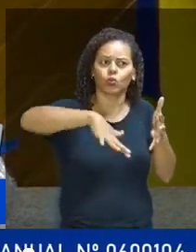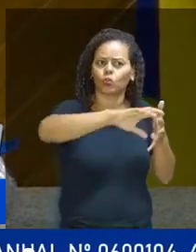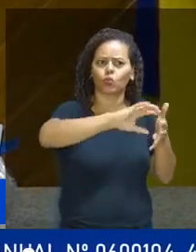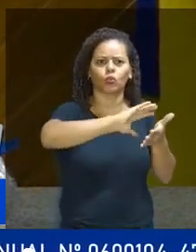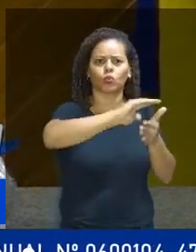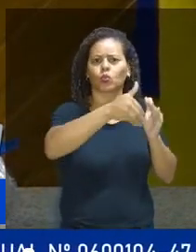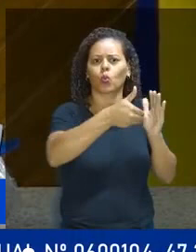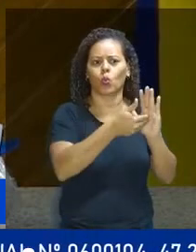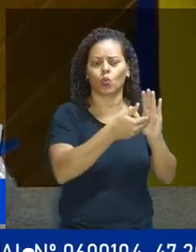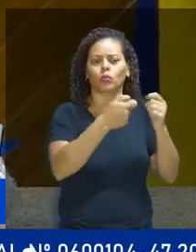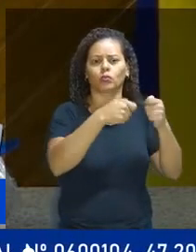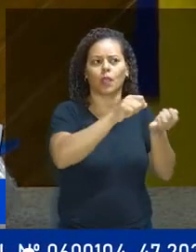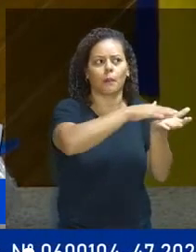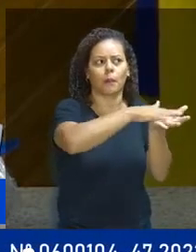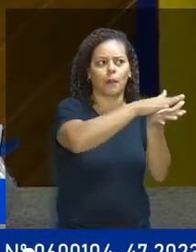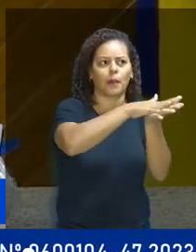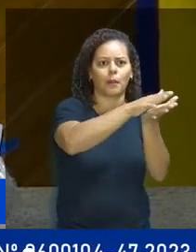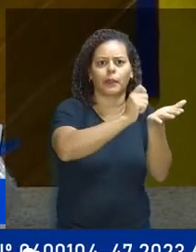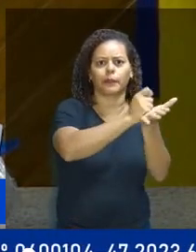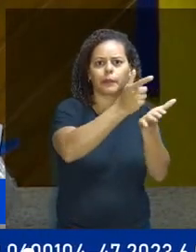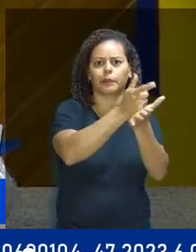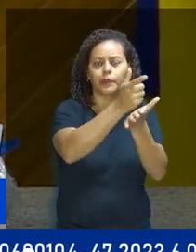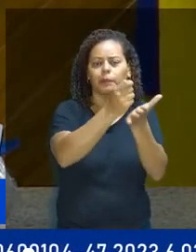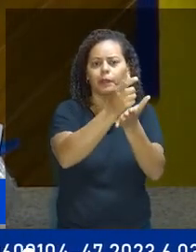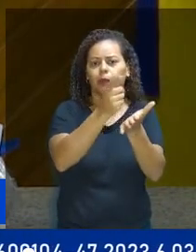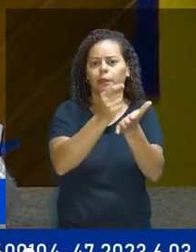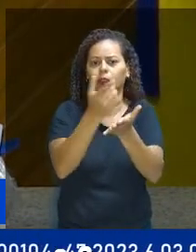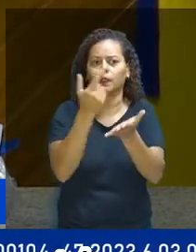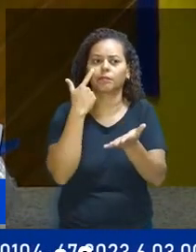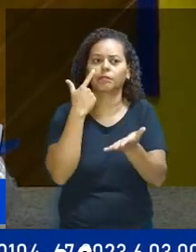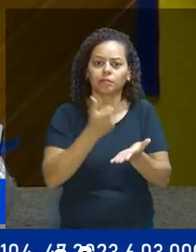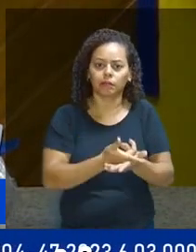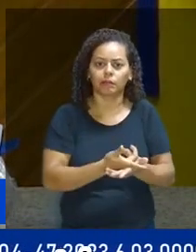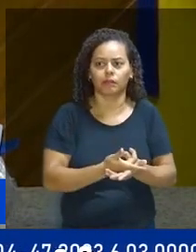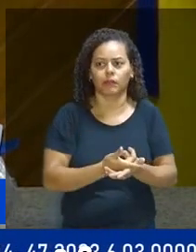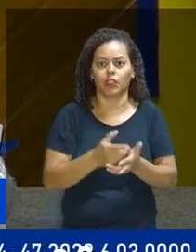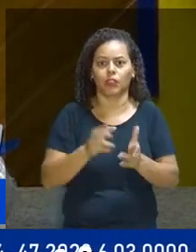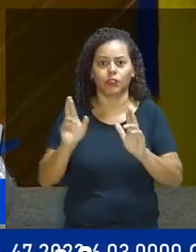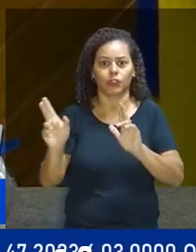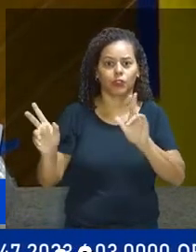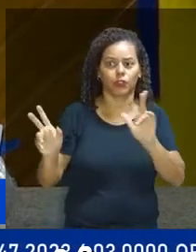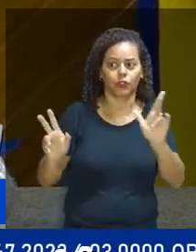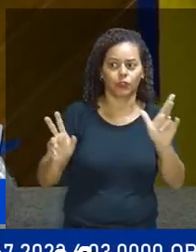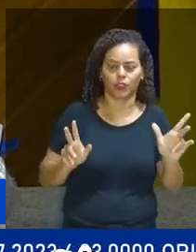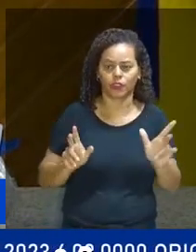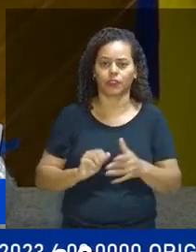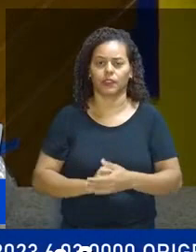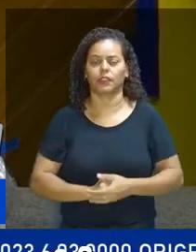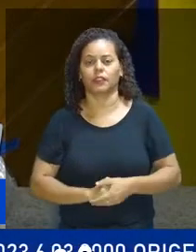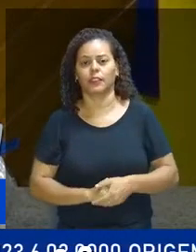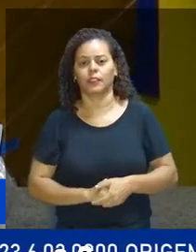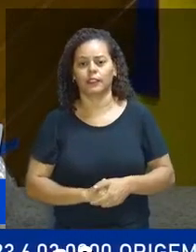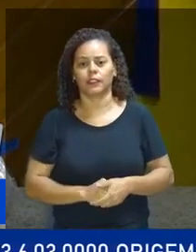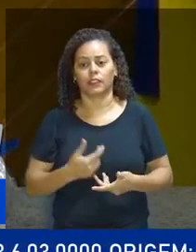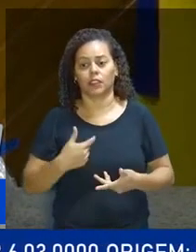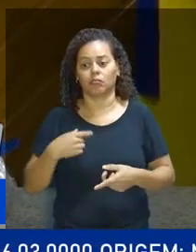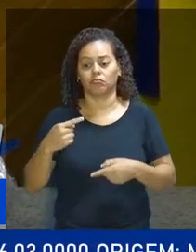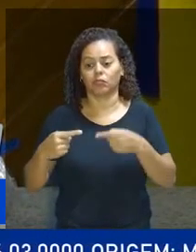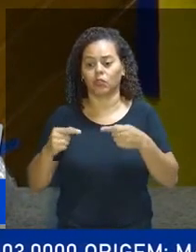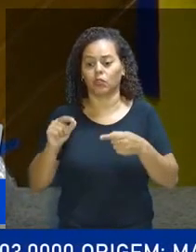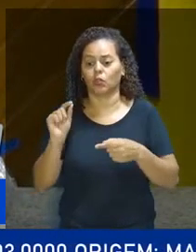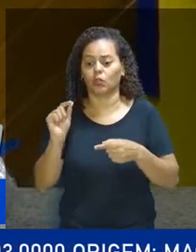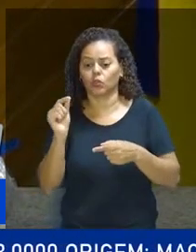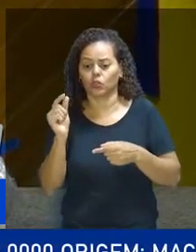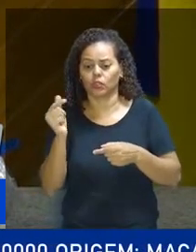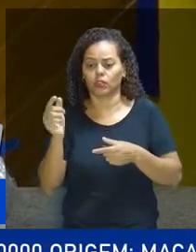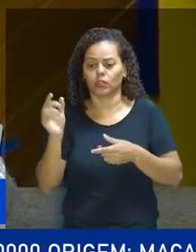compromissos. Então, como bem esclarecido aqui pela doutora Paola, né, quando o doutor Anselmo indagou, o que se discute aqui é o dinheiro que veio